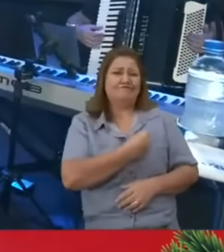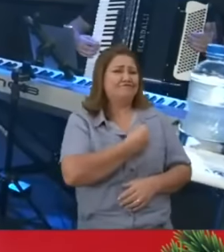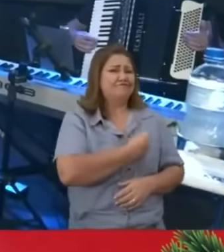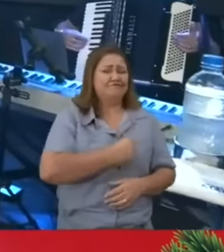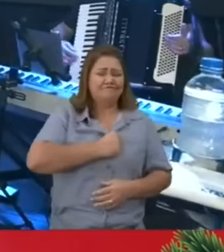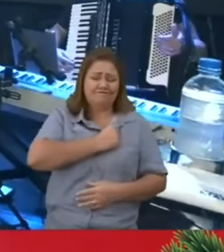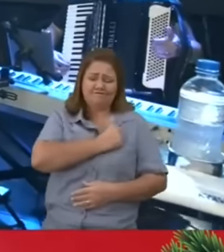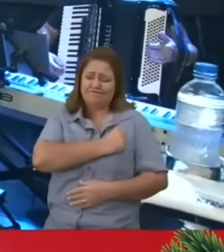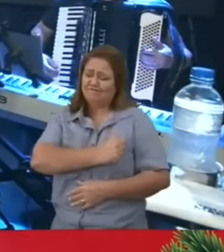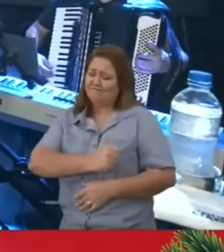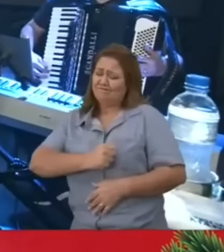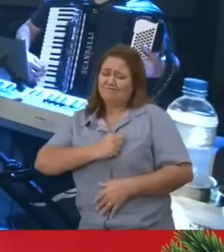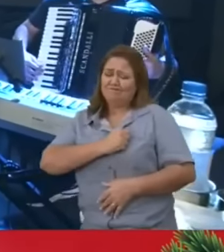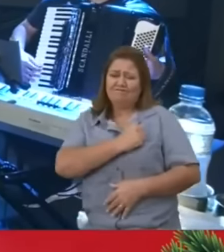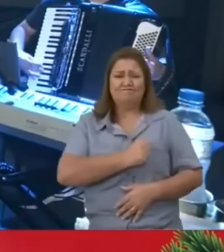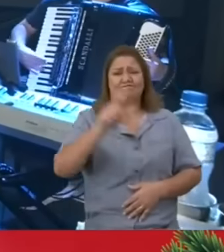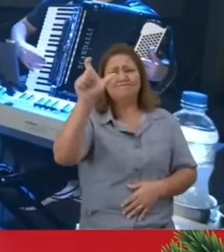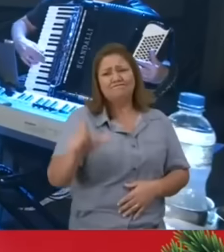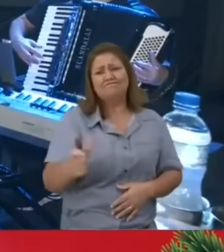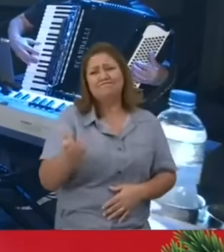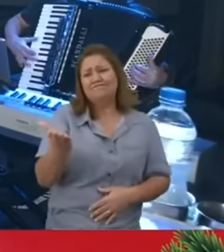saudade sua,